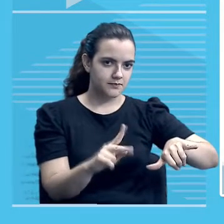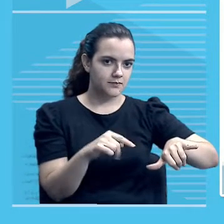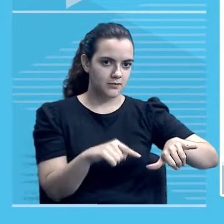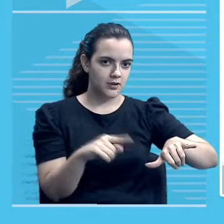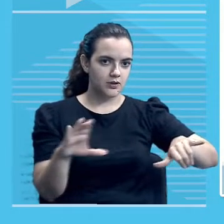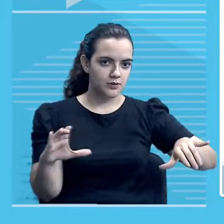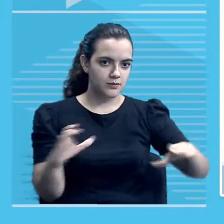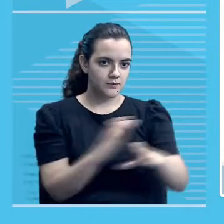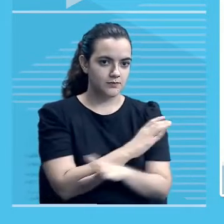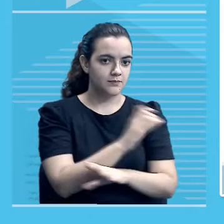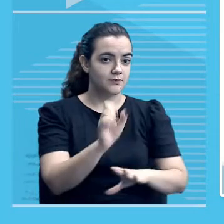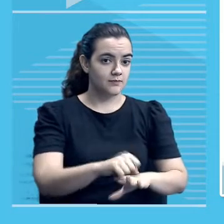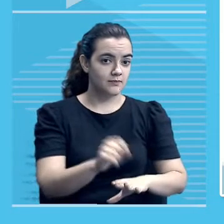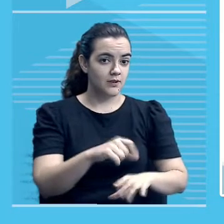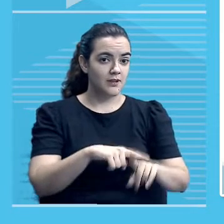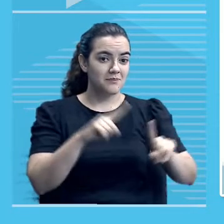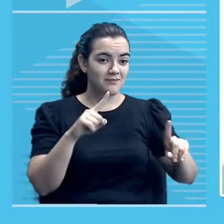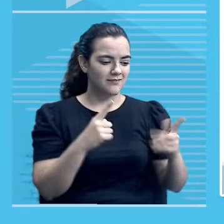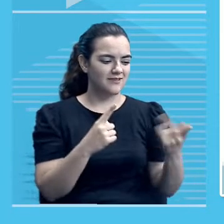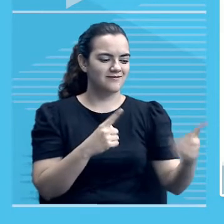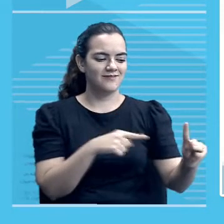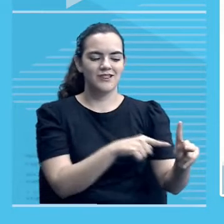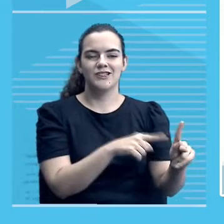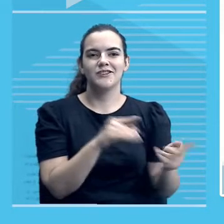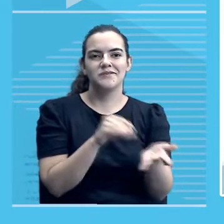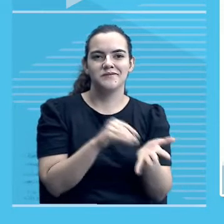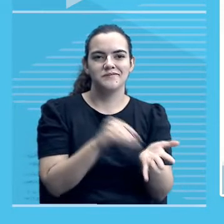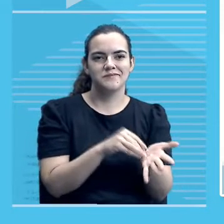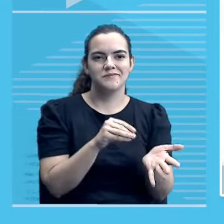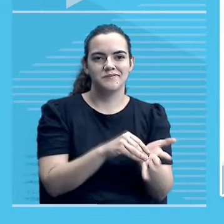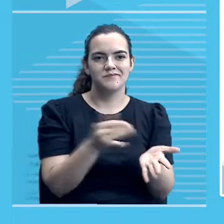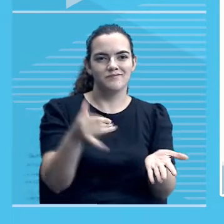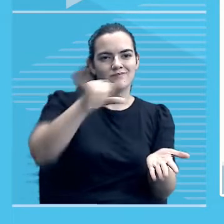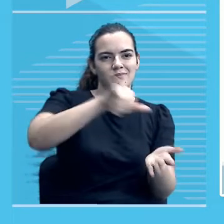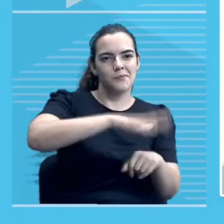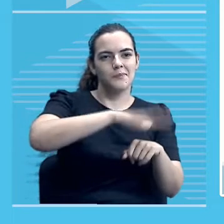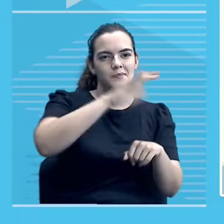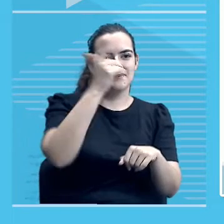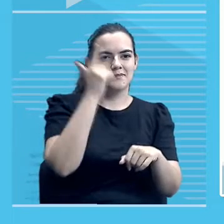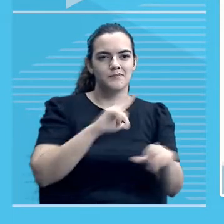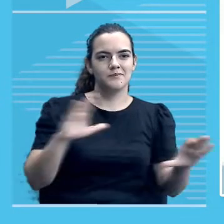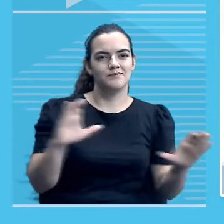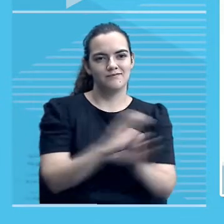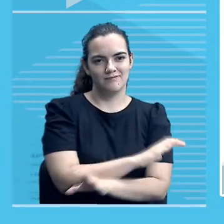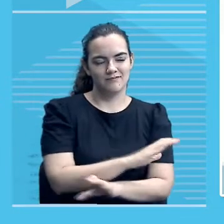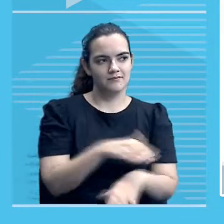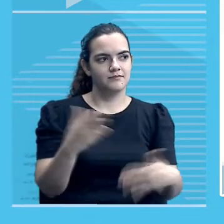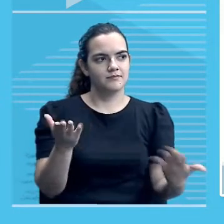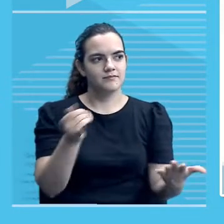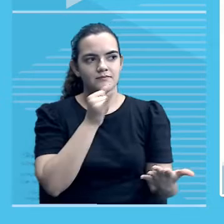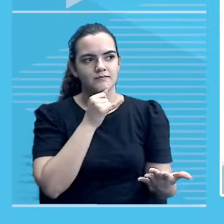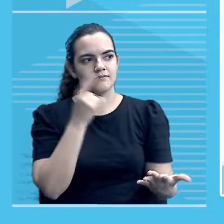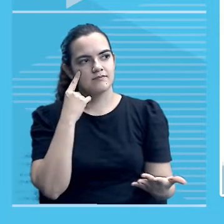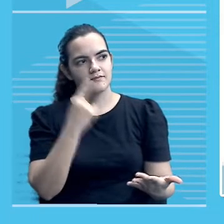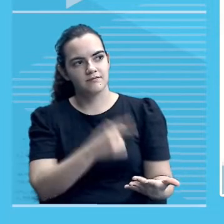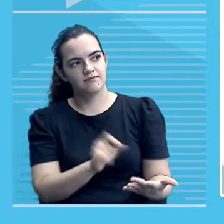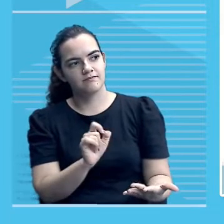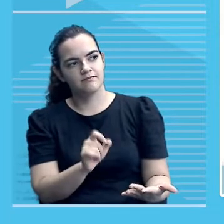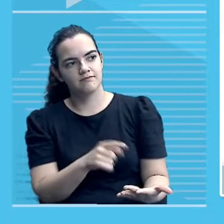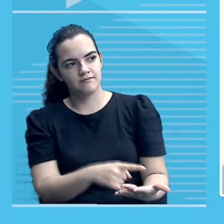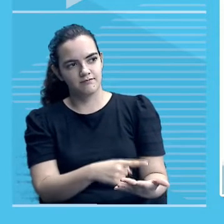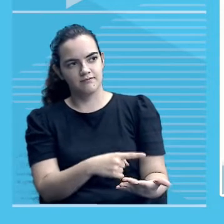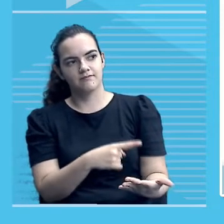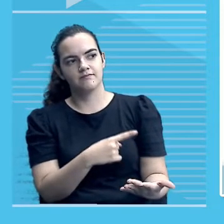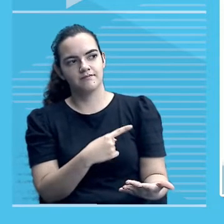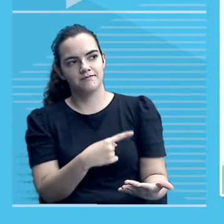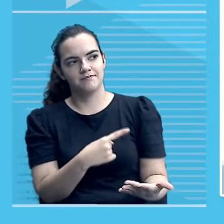neutralizado. Ó. Se você observar, neutralização parcial. Ó. E pode observar, por que que vai sobrar um hidrogênio, pessoal? Por que que